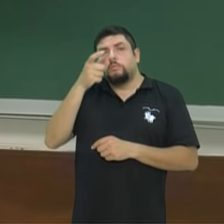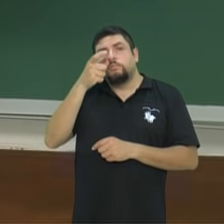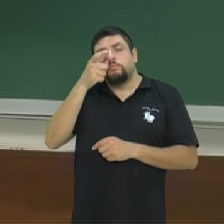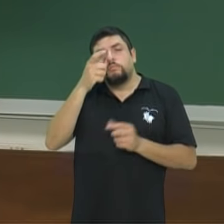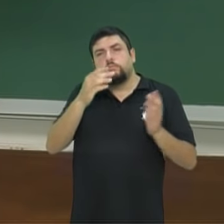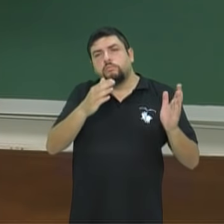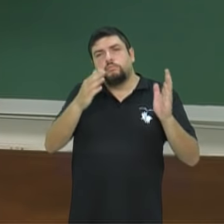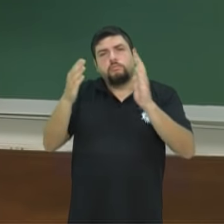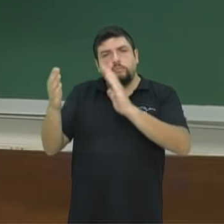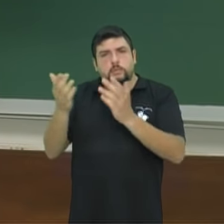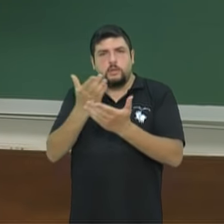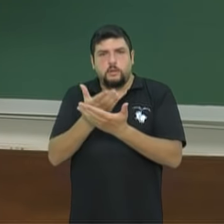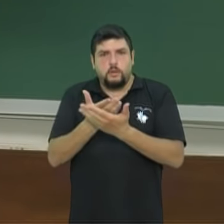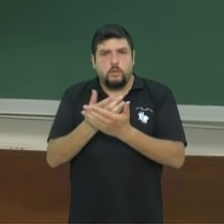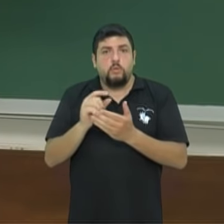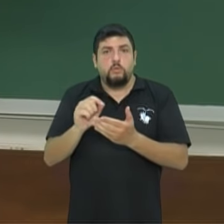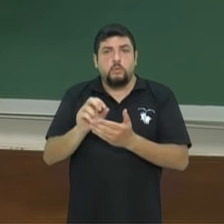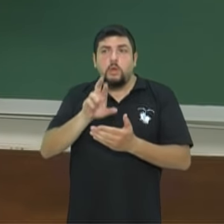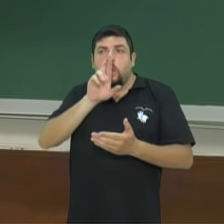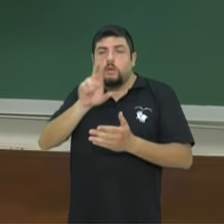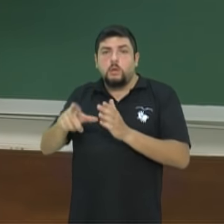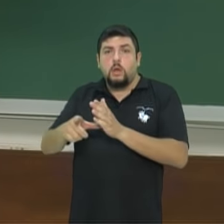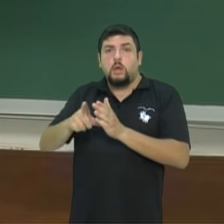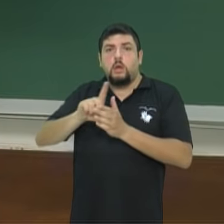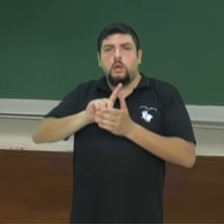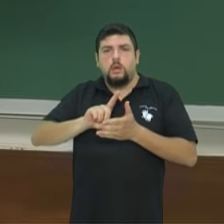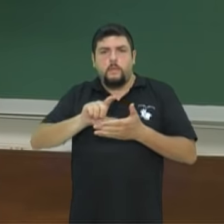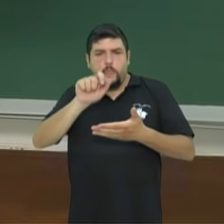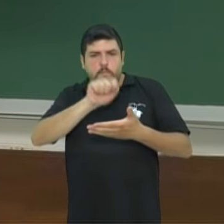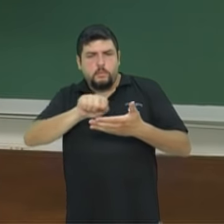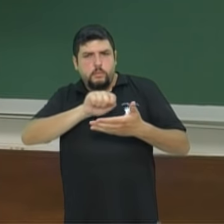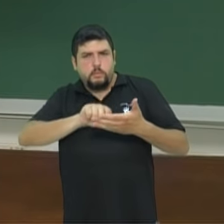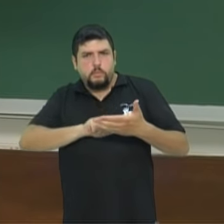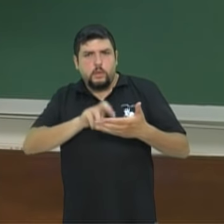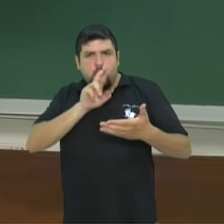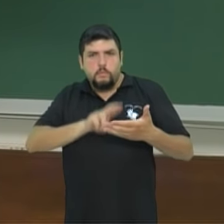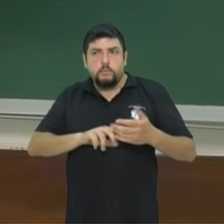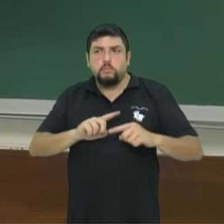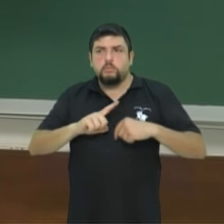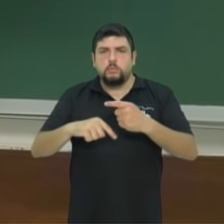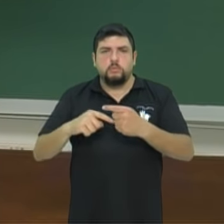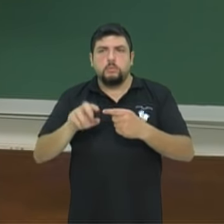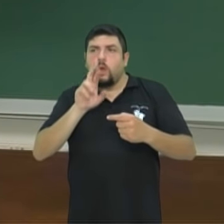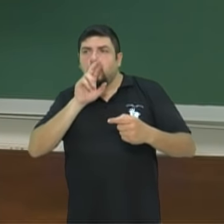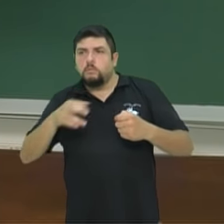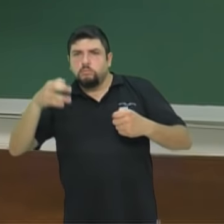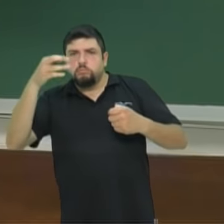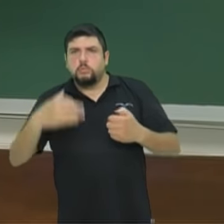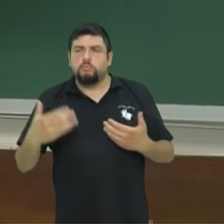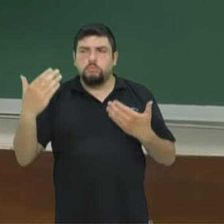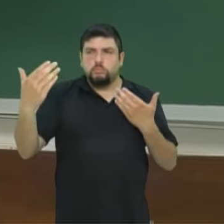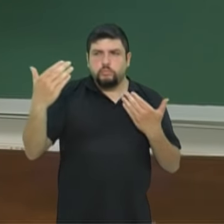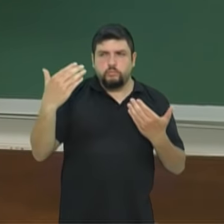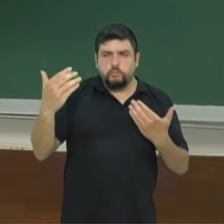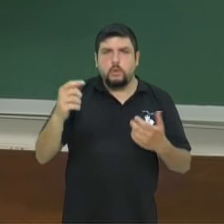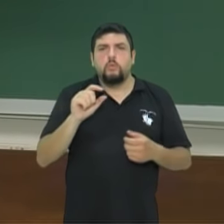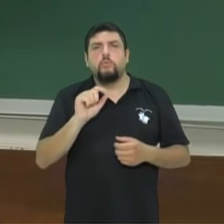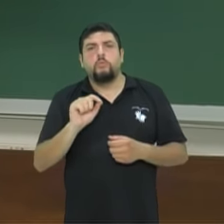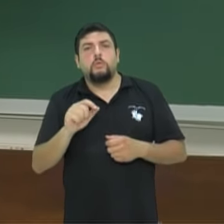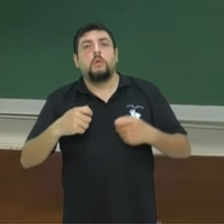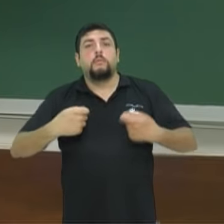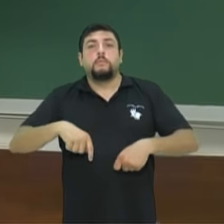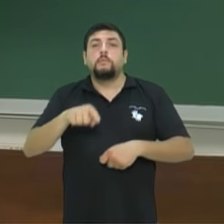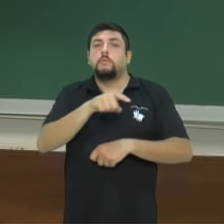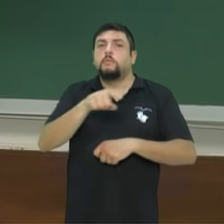de responder os exercícios antes de verificar a resposta correta, né? Esse é um processo de aprendizado que requer de vocês esse